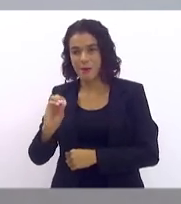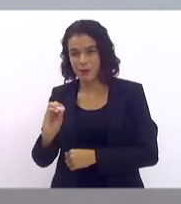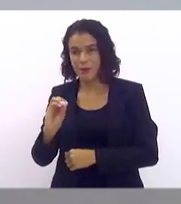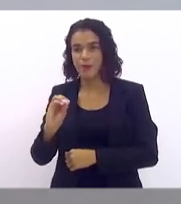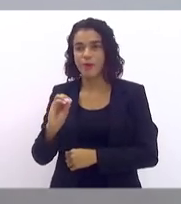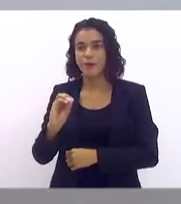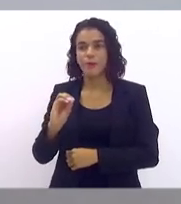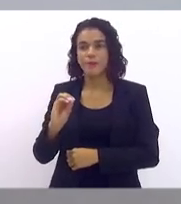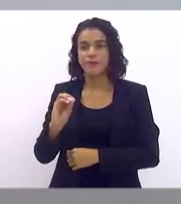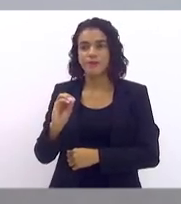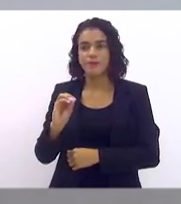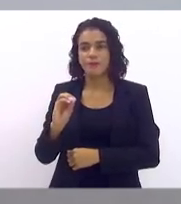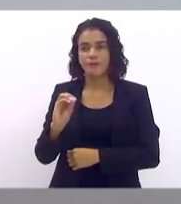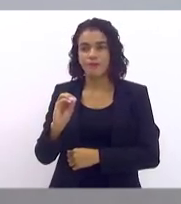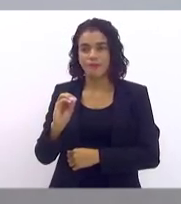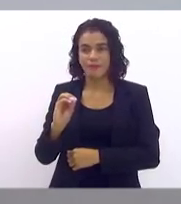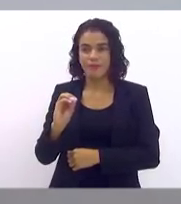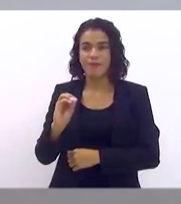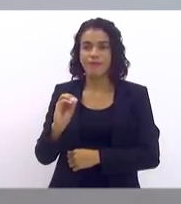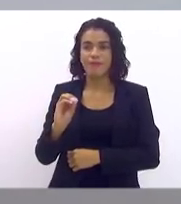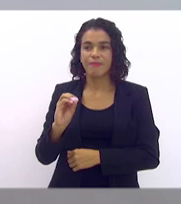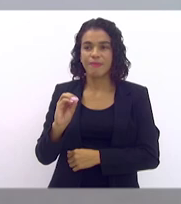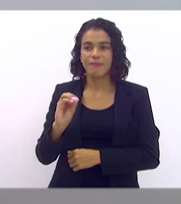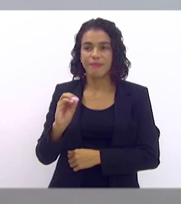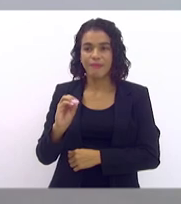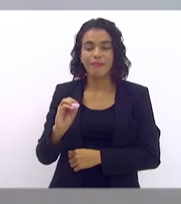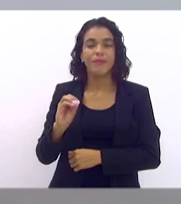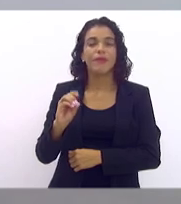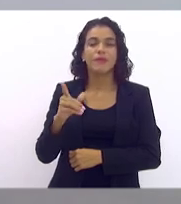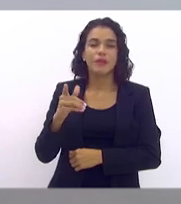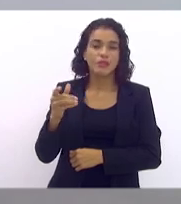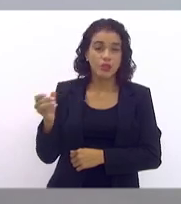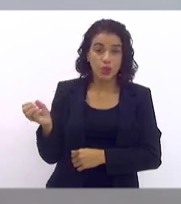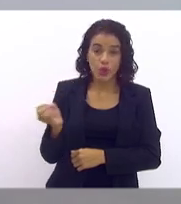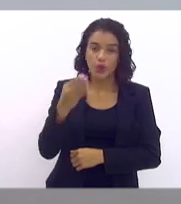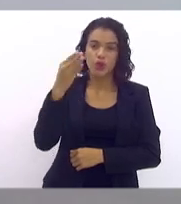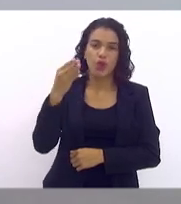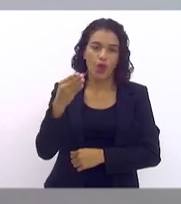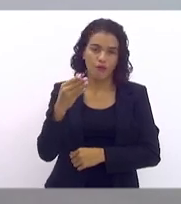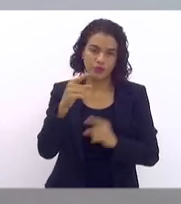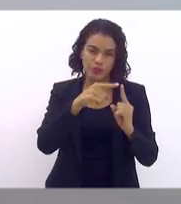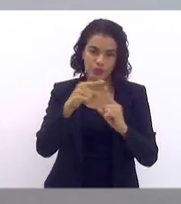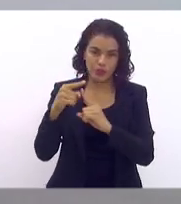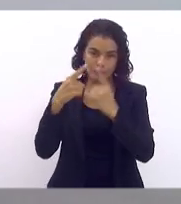elas vão ao abrigo, cuidado até que a Carol trouxe, elas passam por novas violências.